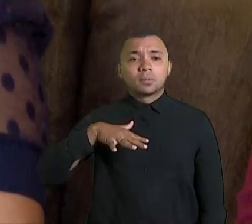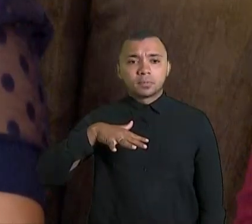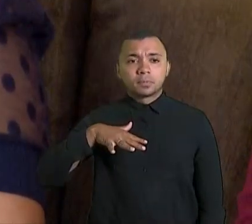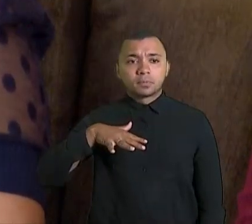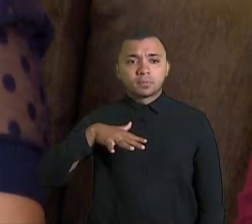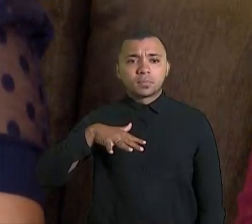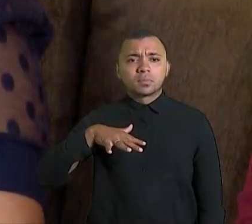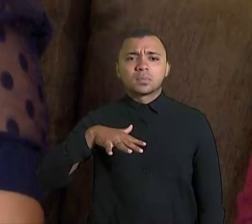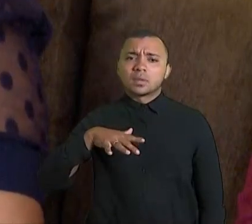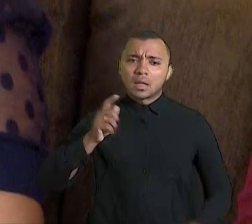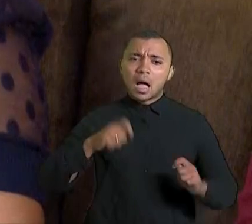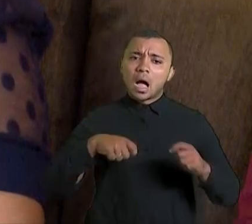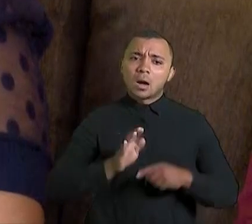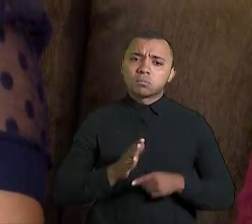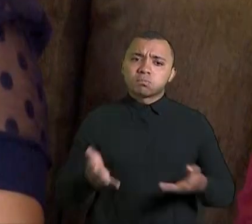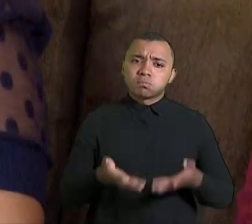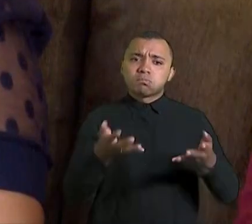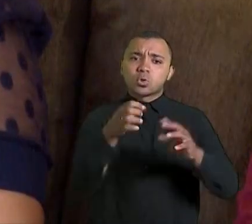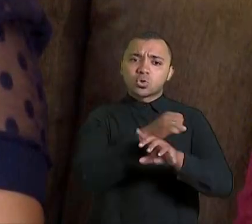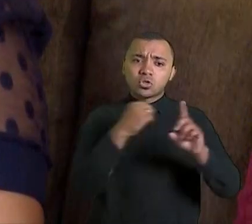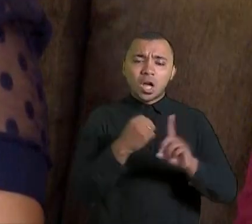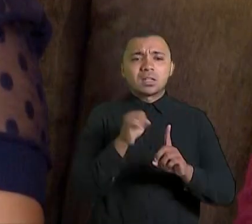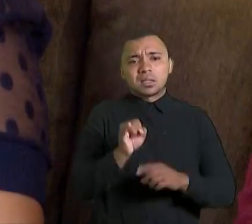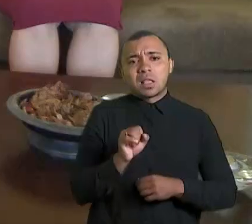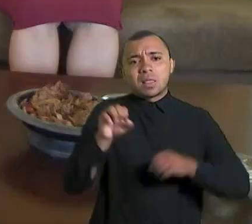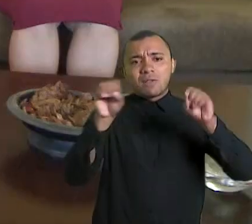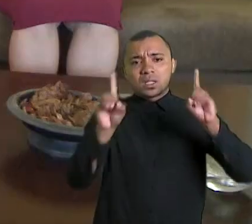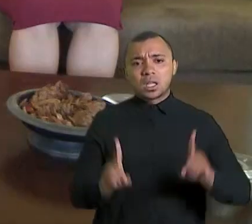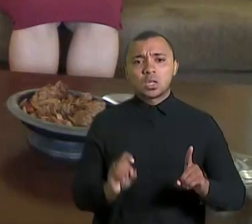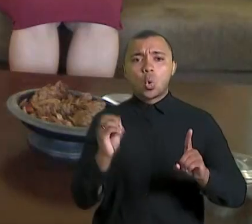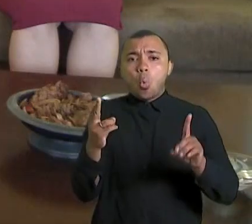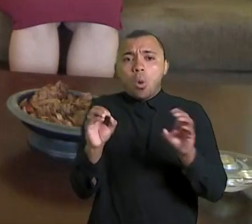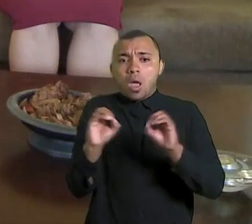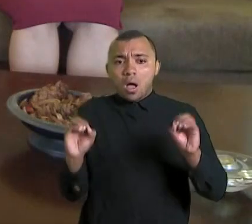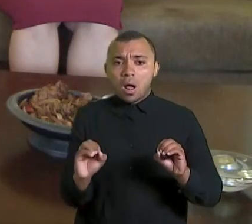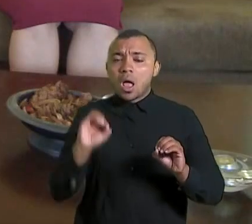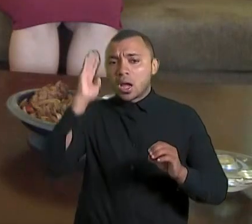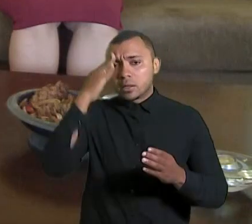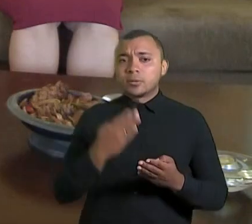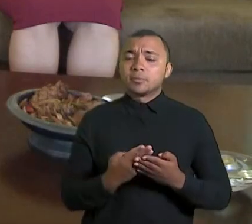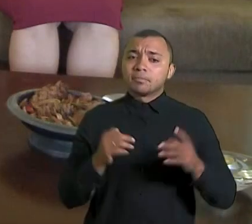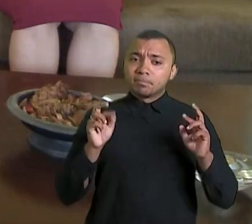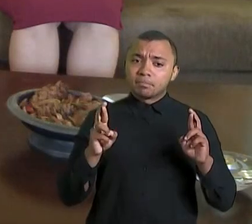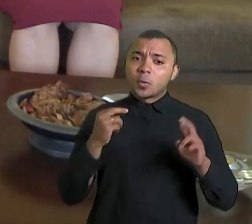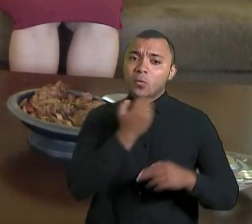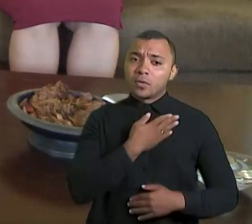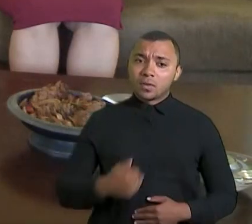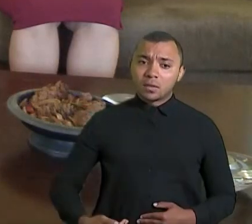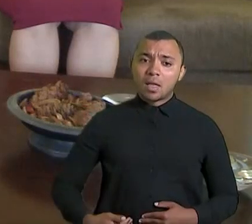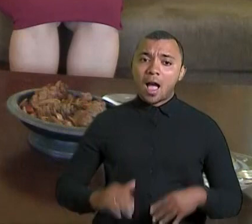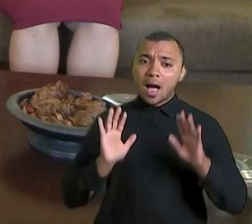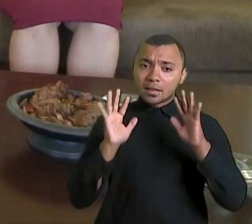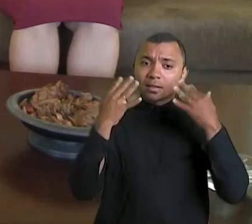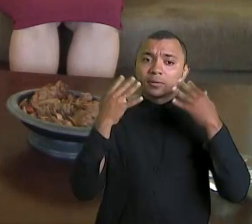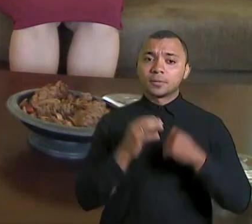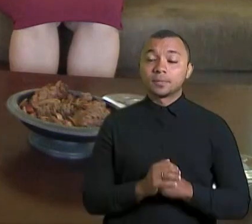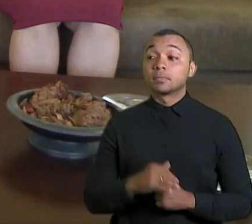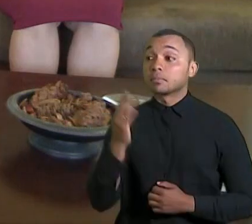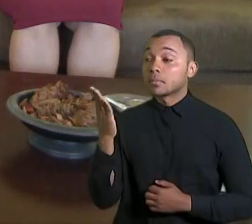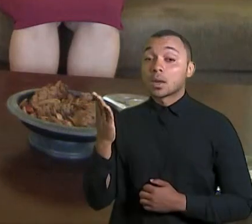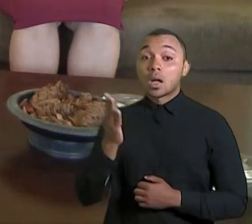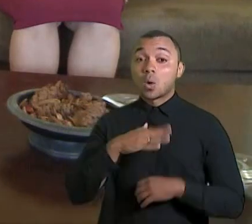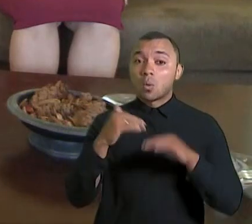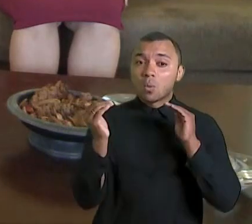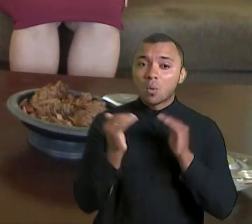se ele é deficiente ou não. Então, eu gostaria que os órgãos públicos escutassem mais seu povo. Irani, você concorda? Quer